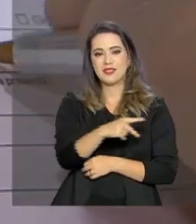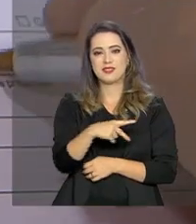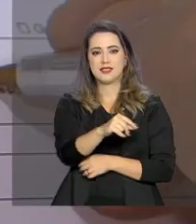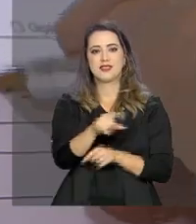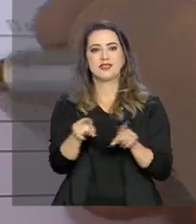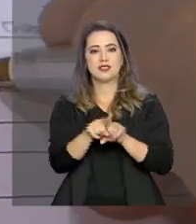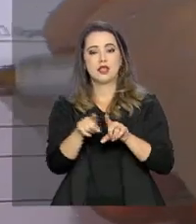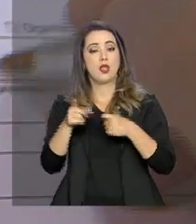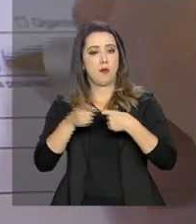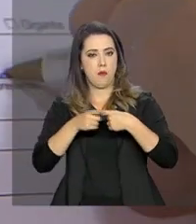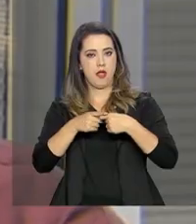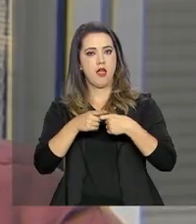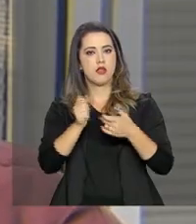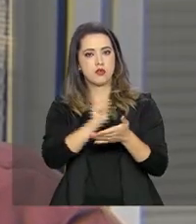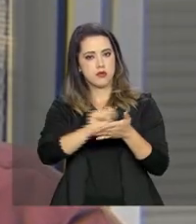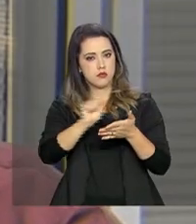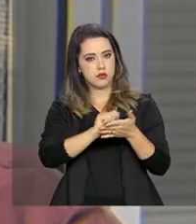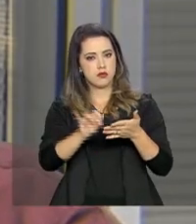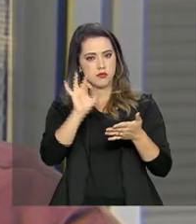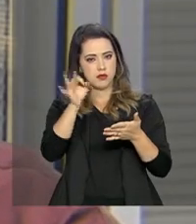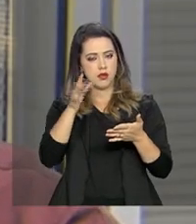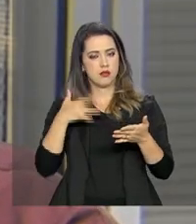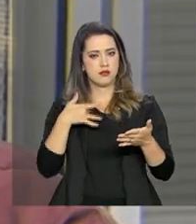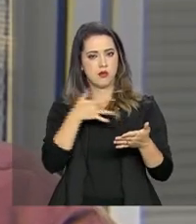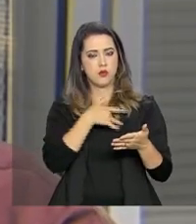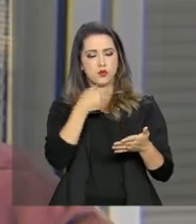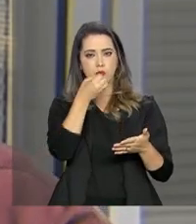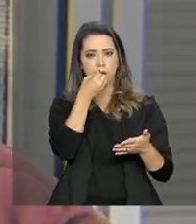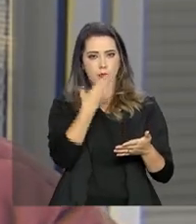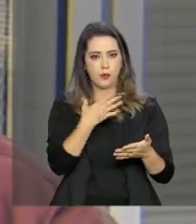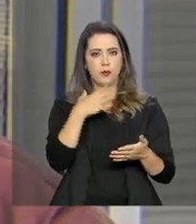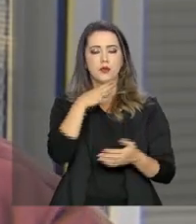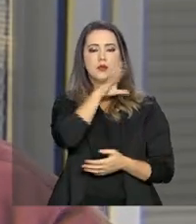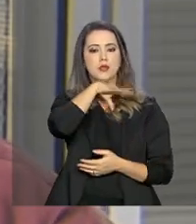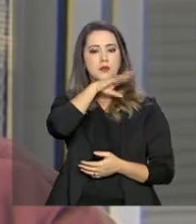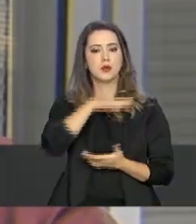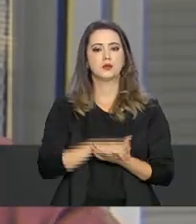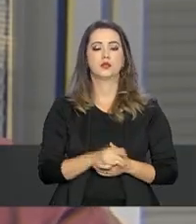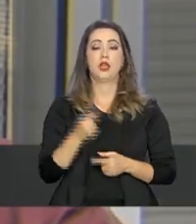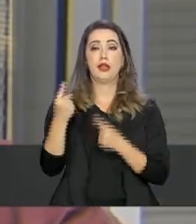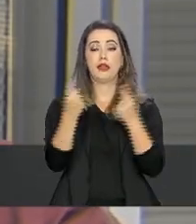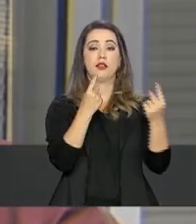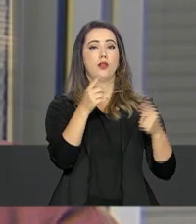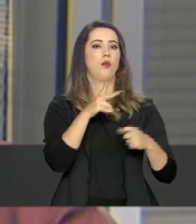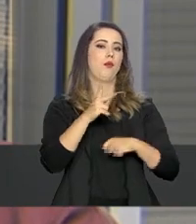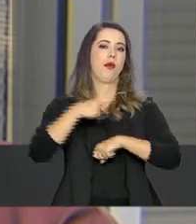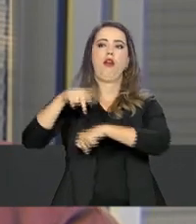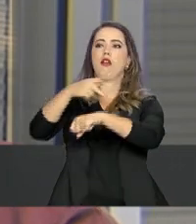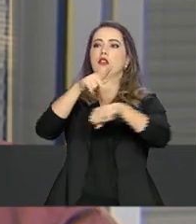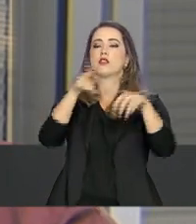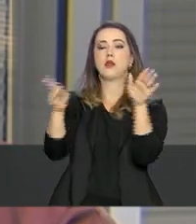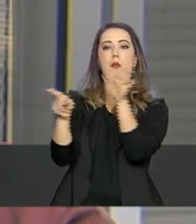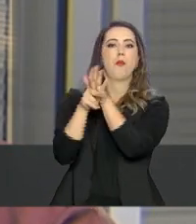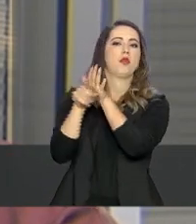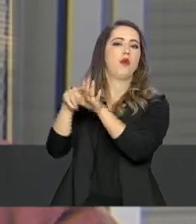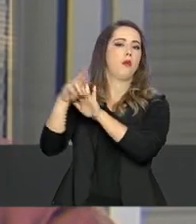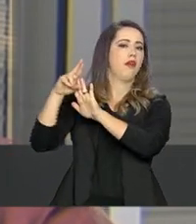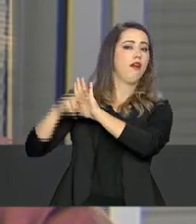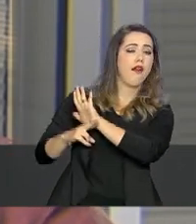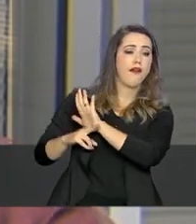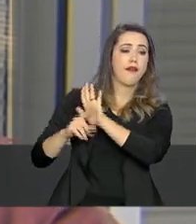controla a saúde do animal cada país tem as suas exigências e cada país tem o seu modelo